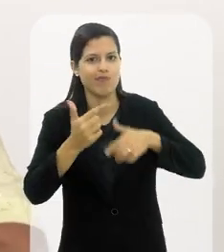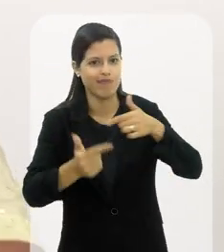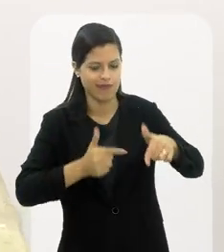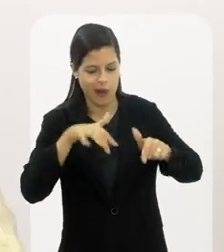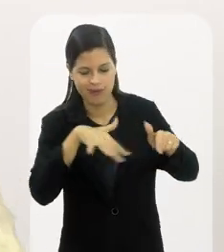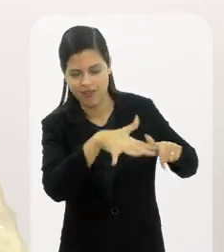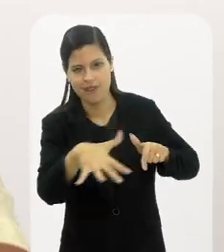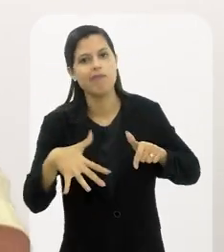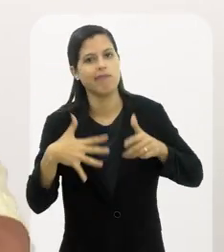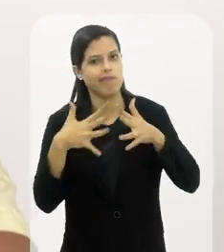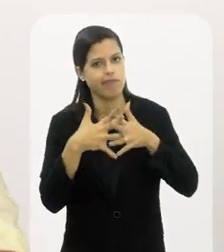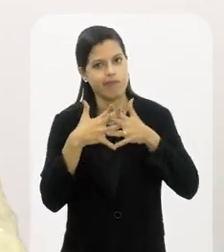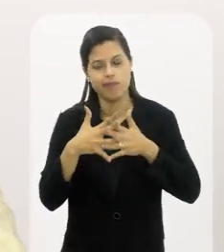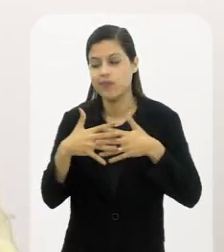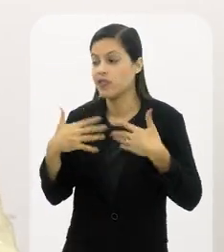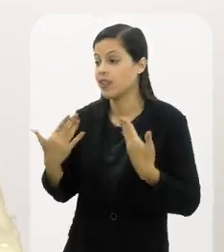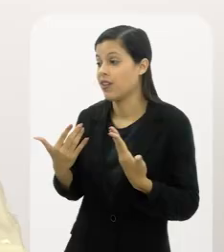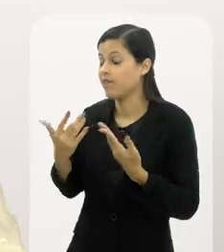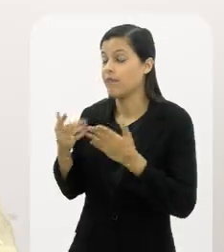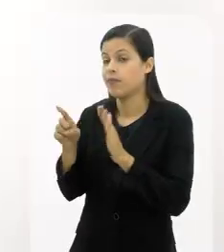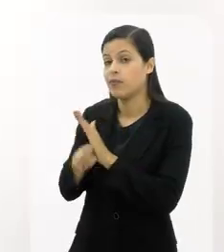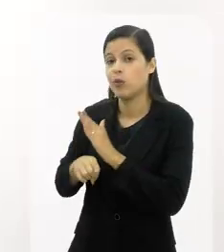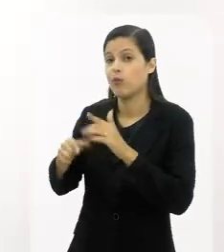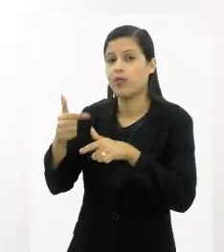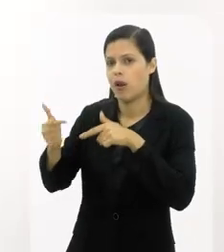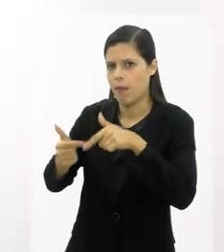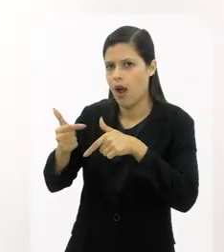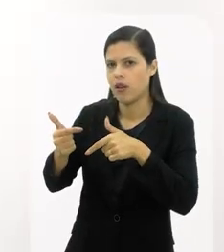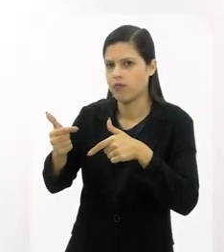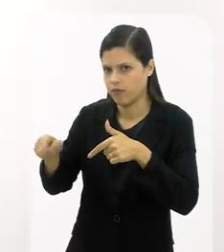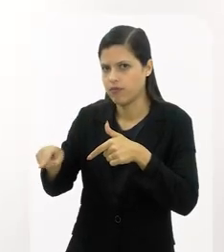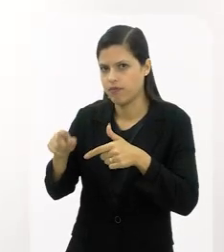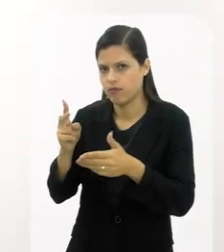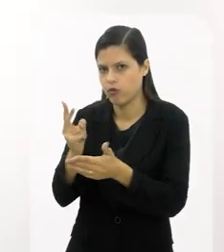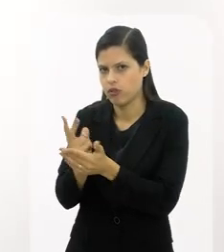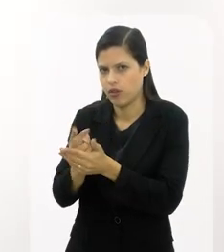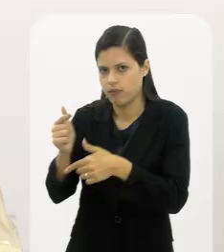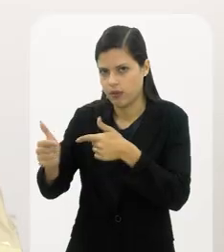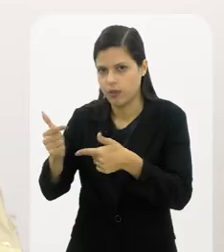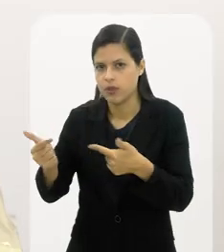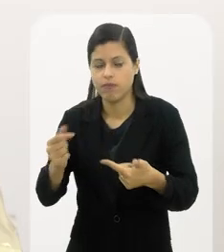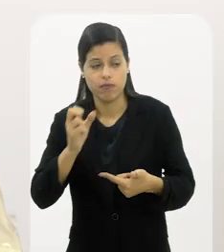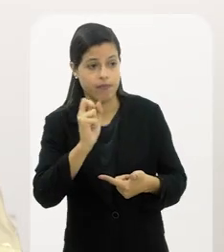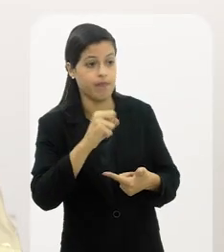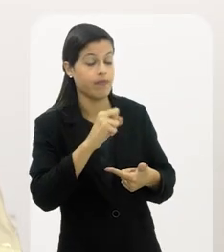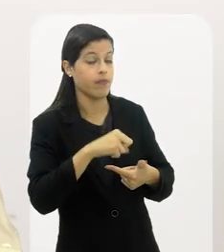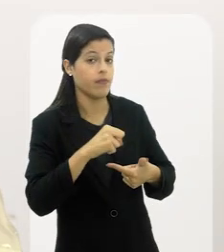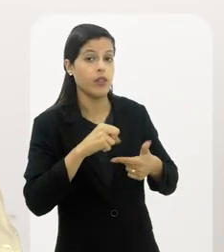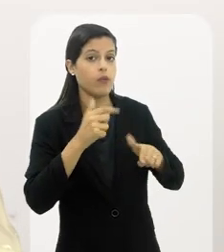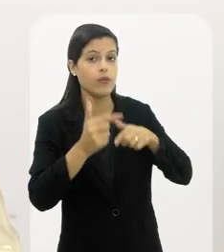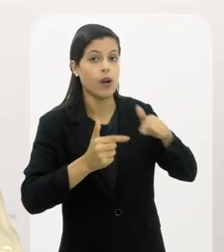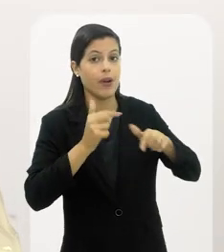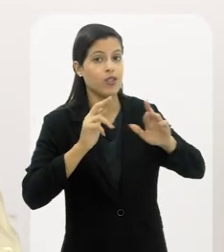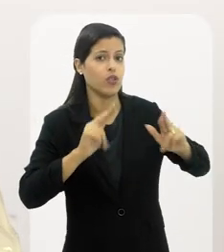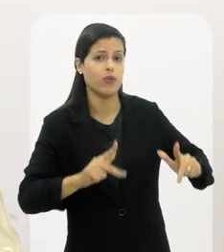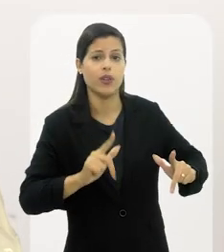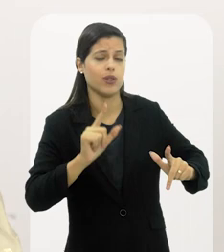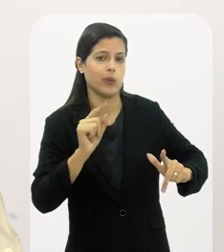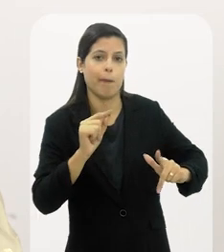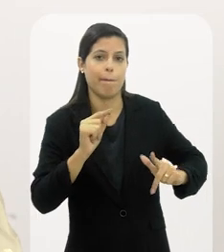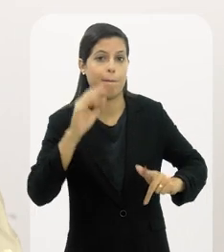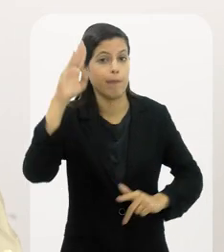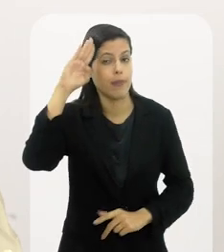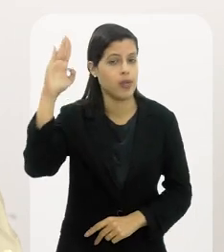No trabalho fica mais complicado, né? E no trabalho? Você ainda trabalhava? Sim. No trabalho, a grande diferença foi mesmo a